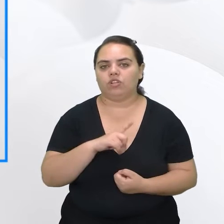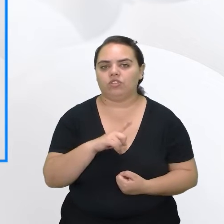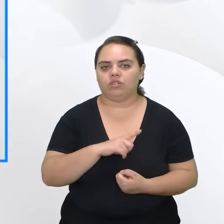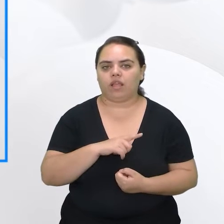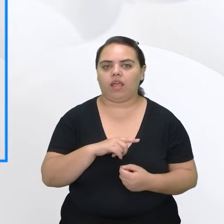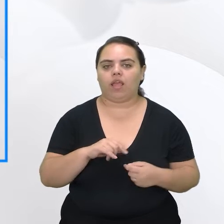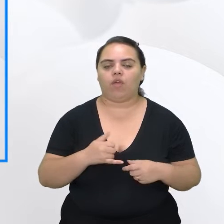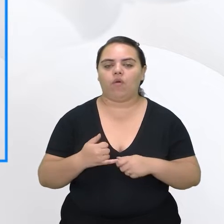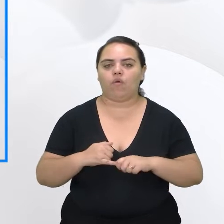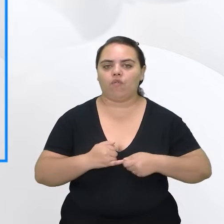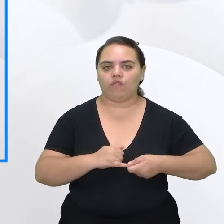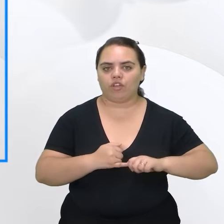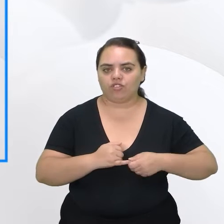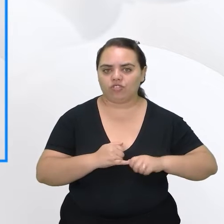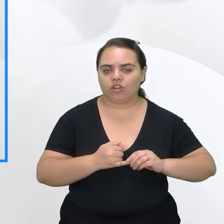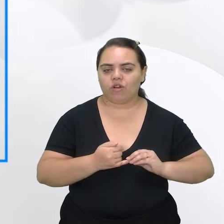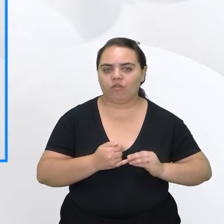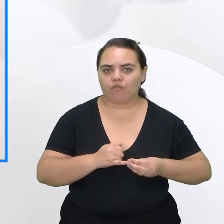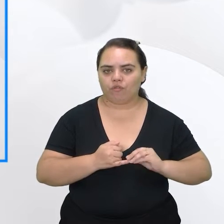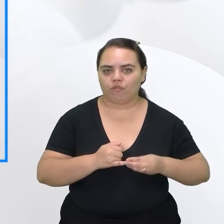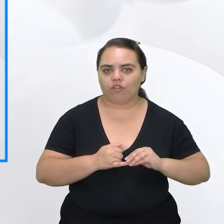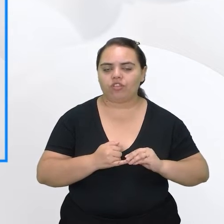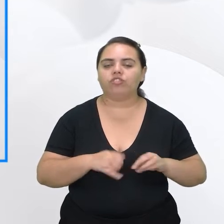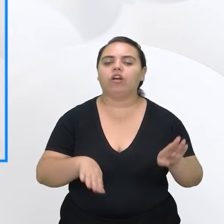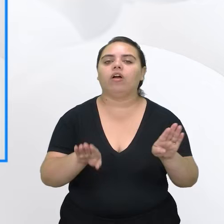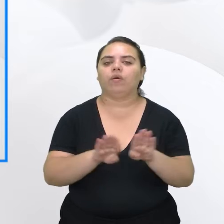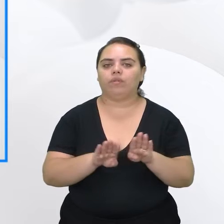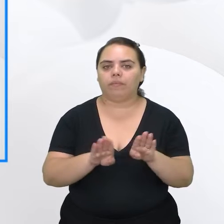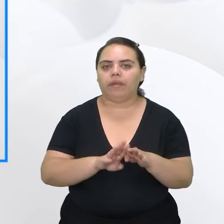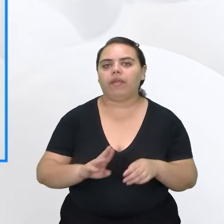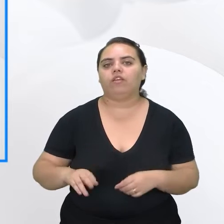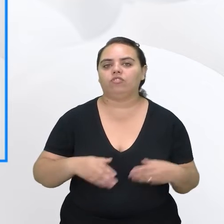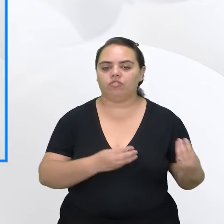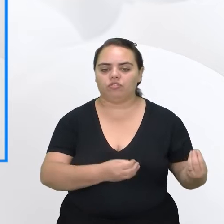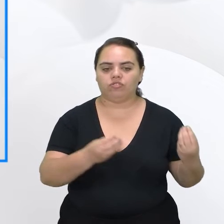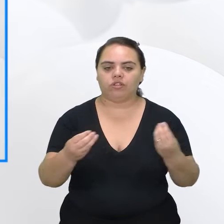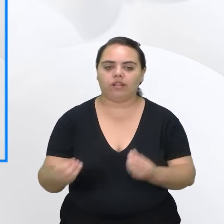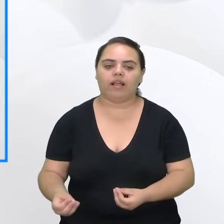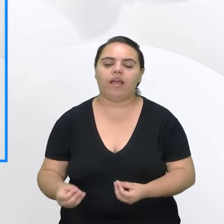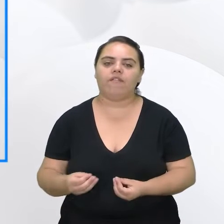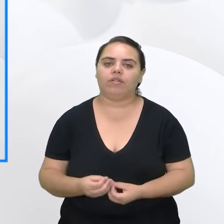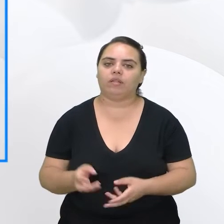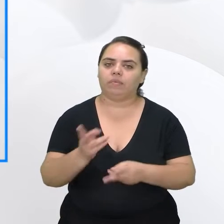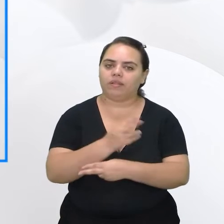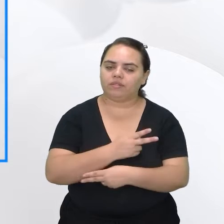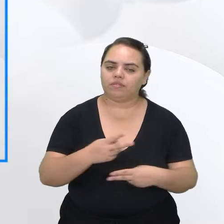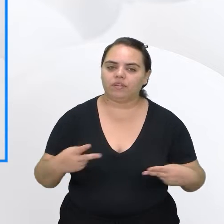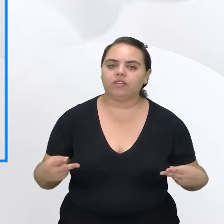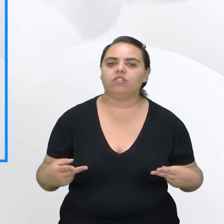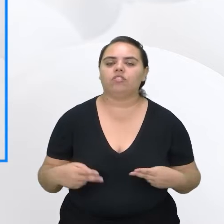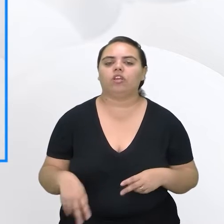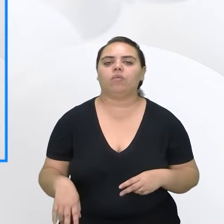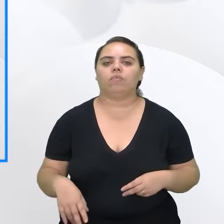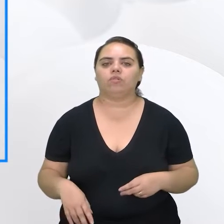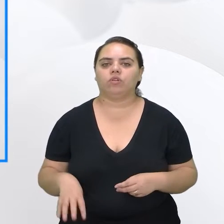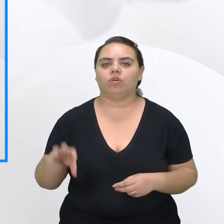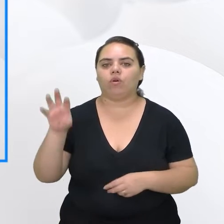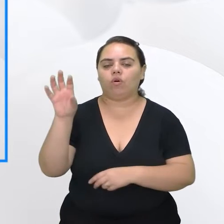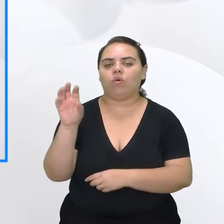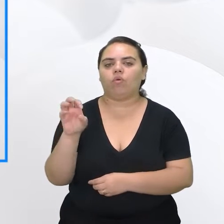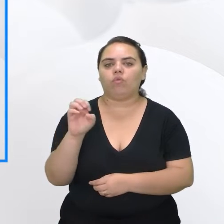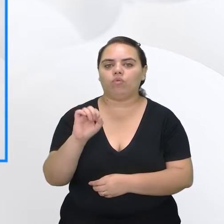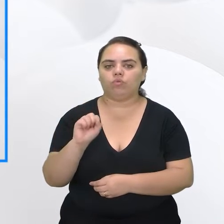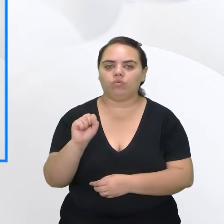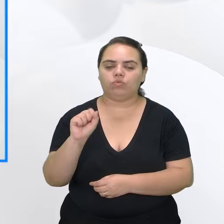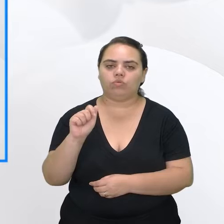feijão guandu, por exemplo, como uma das espécies de adubação verde que a gente leva, a crotalária, o girassol. E aí